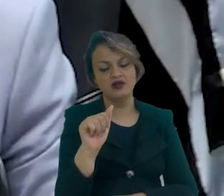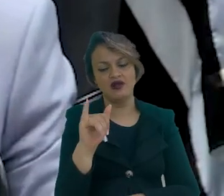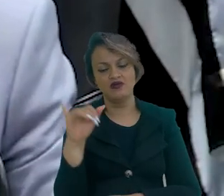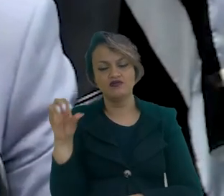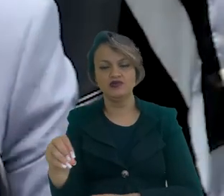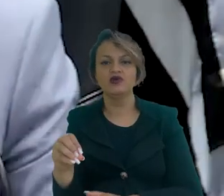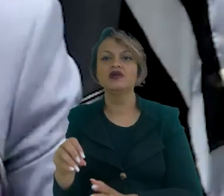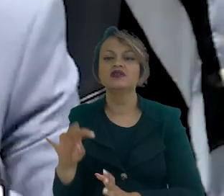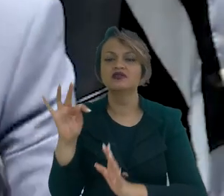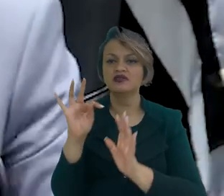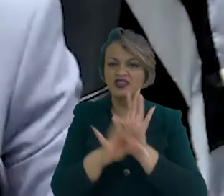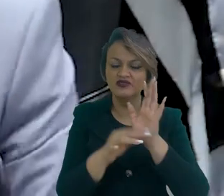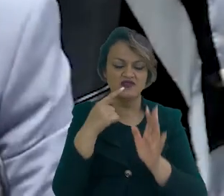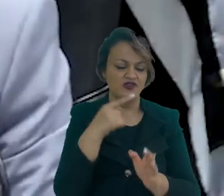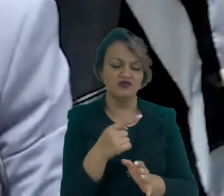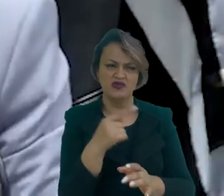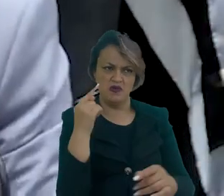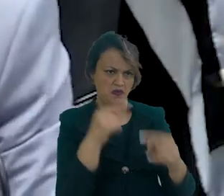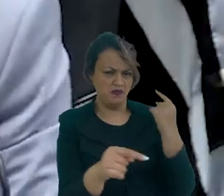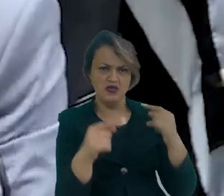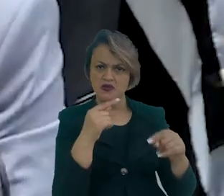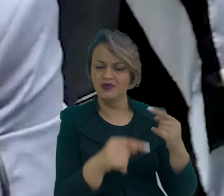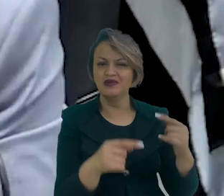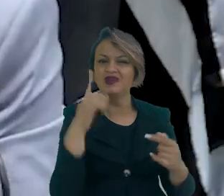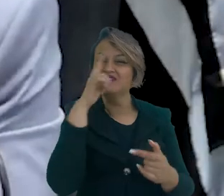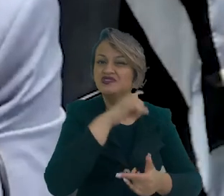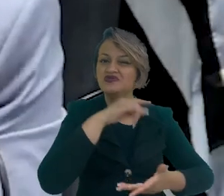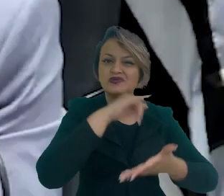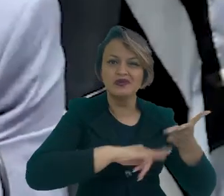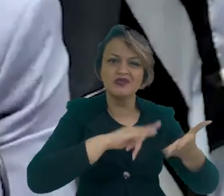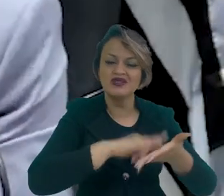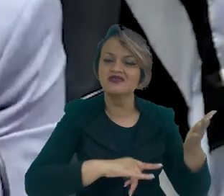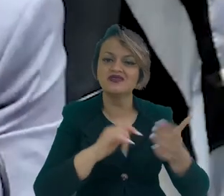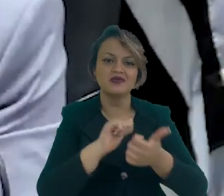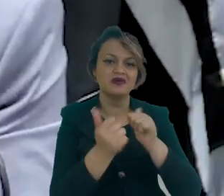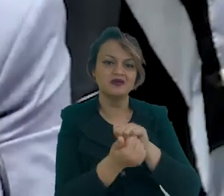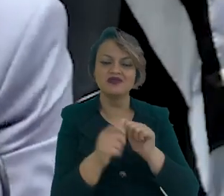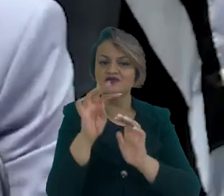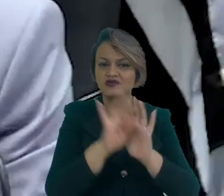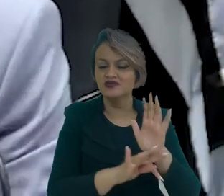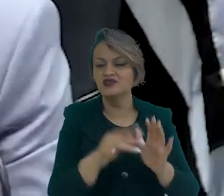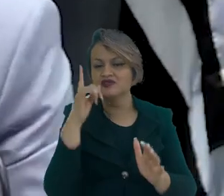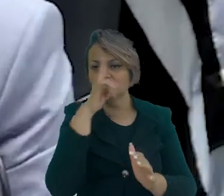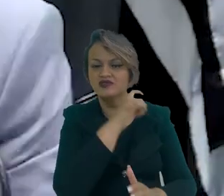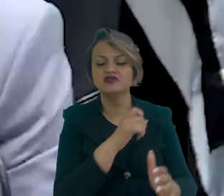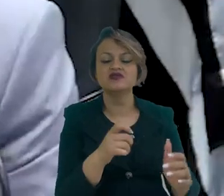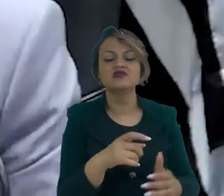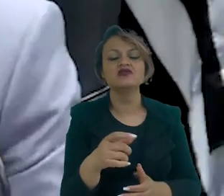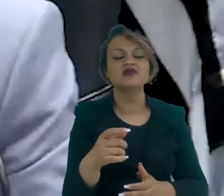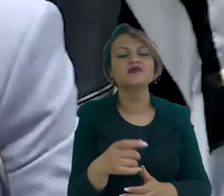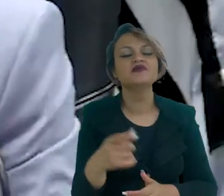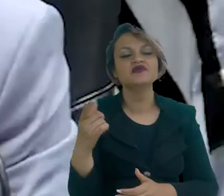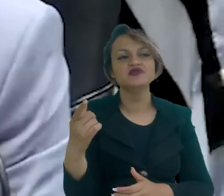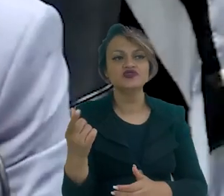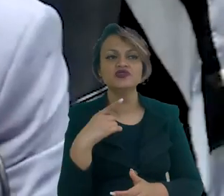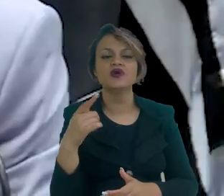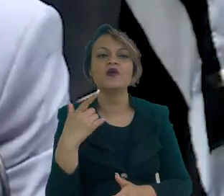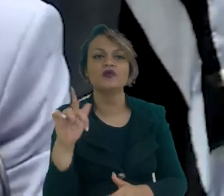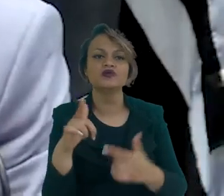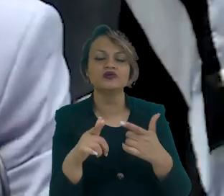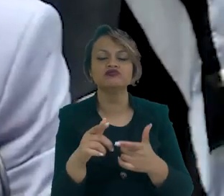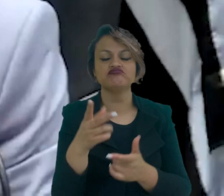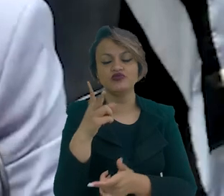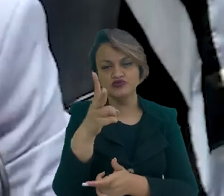a respeito também é um texto de Gaia mas é um texto que ser denominado impuro porque é uma dificuldade documentação e tá passando desse texto